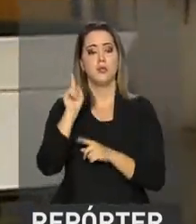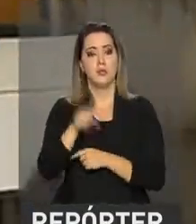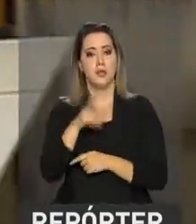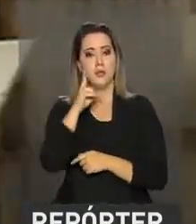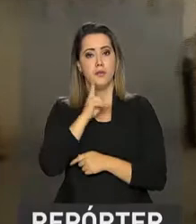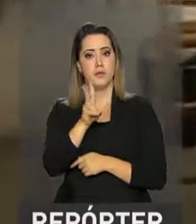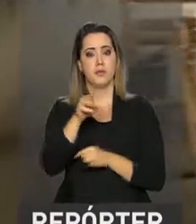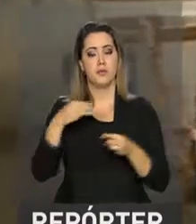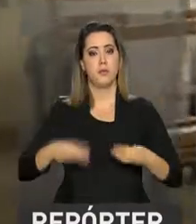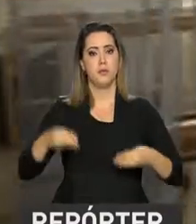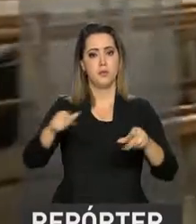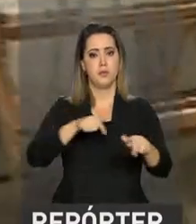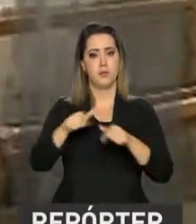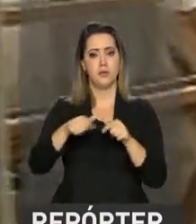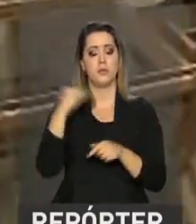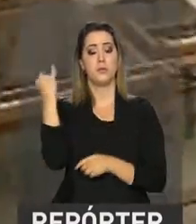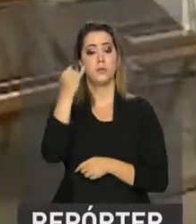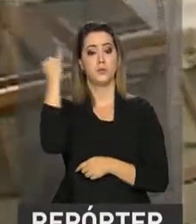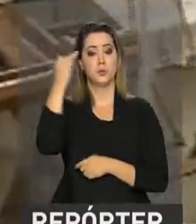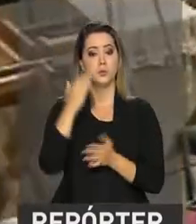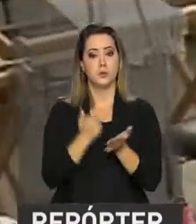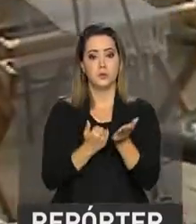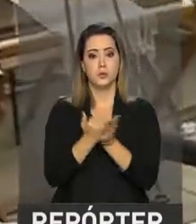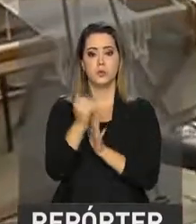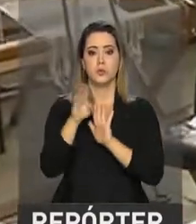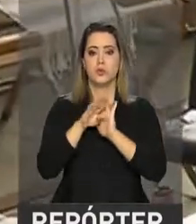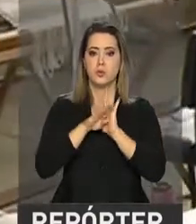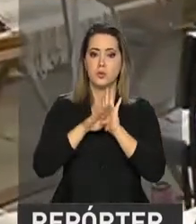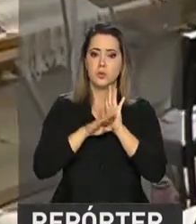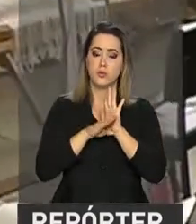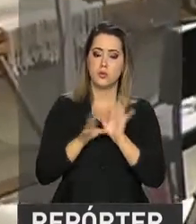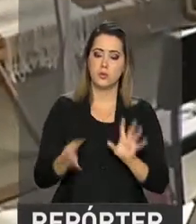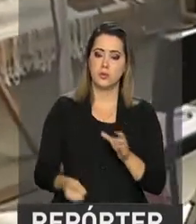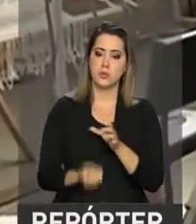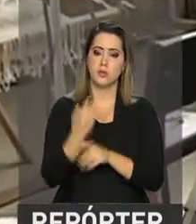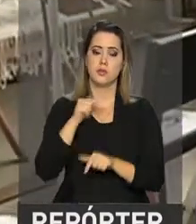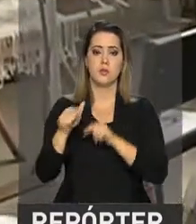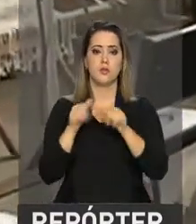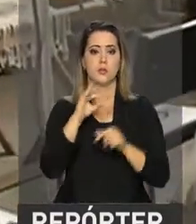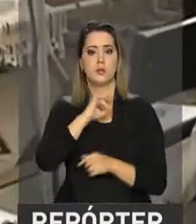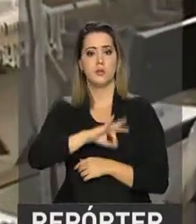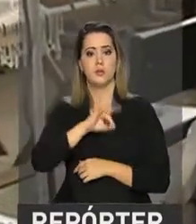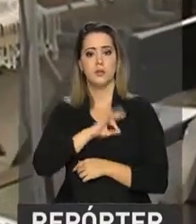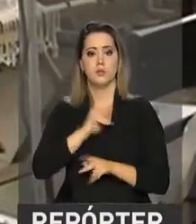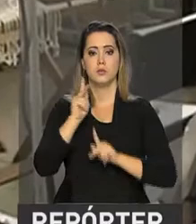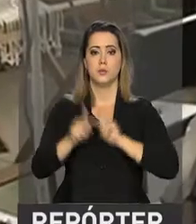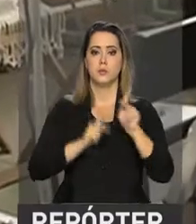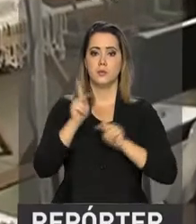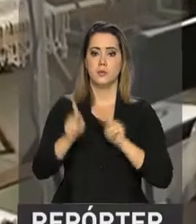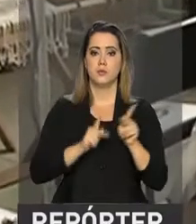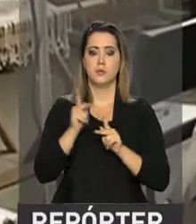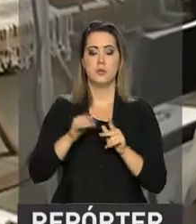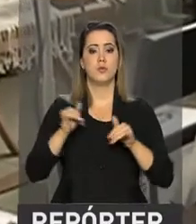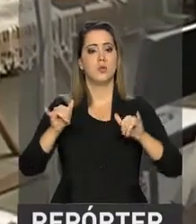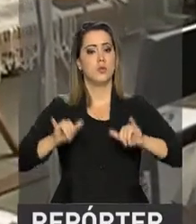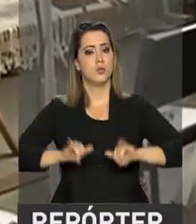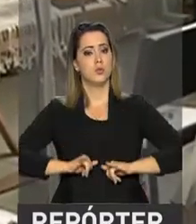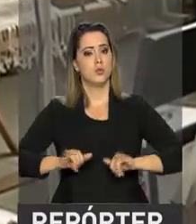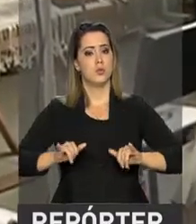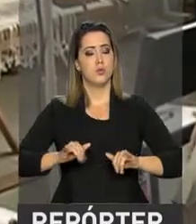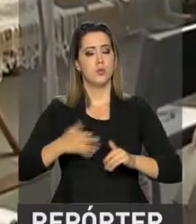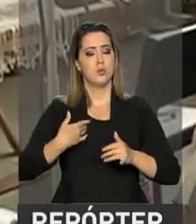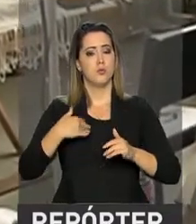pelo ministério do trabalho importante iniciativas para geração de emprego e renda para populações em situação de